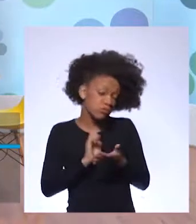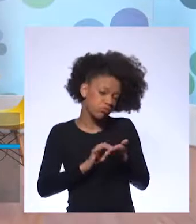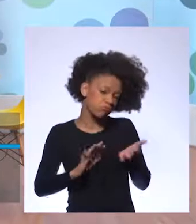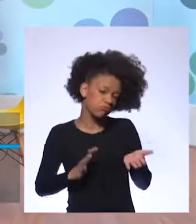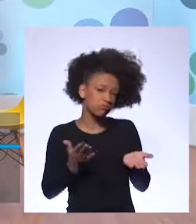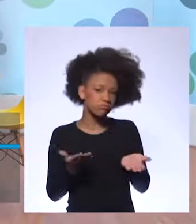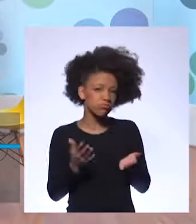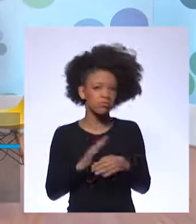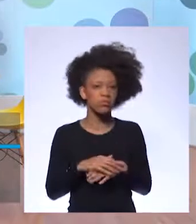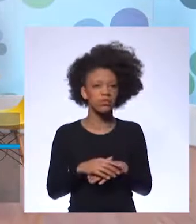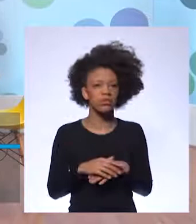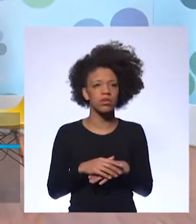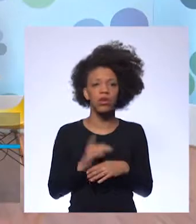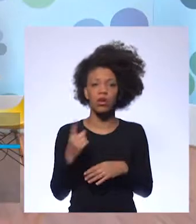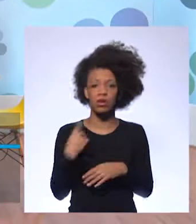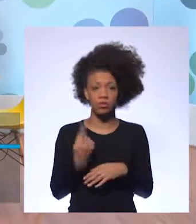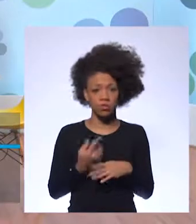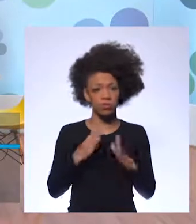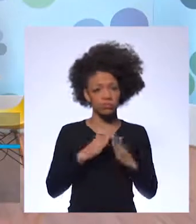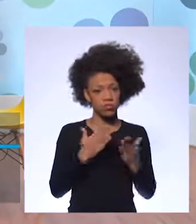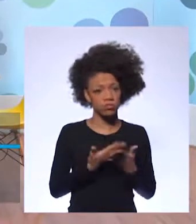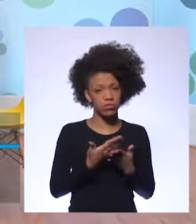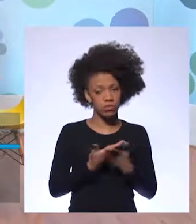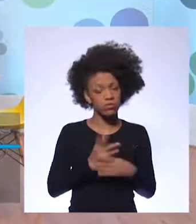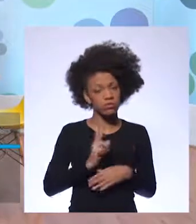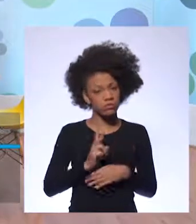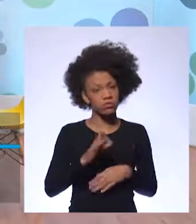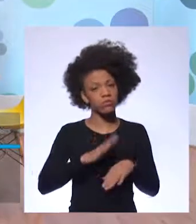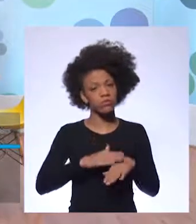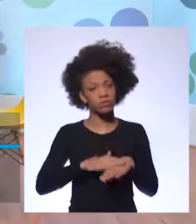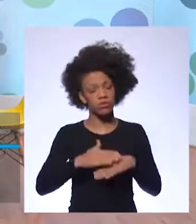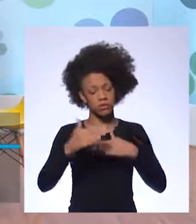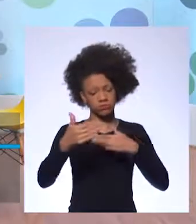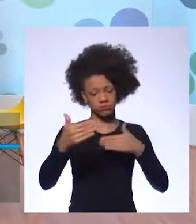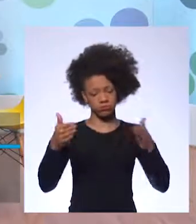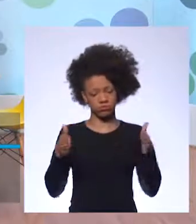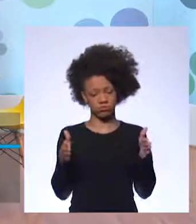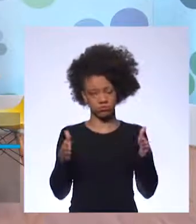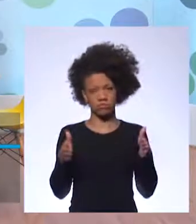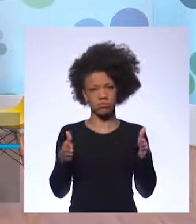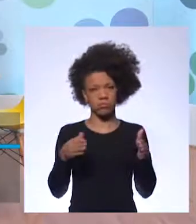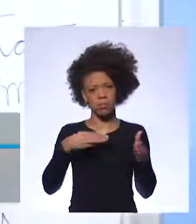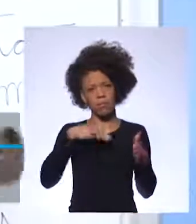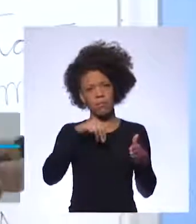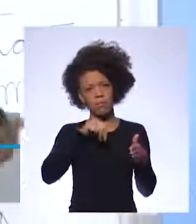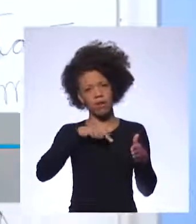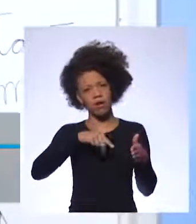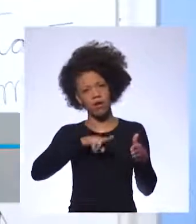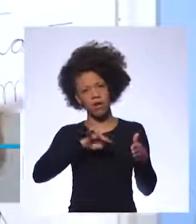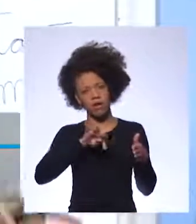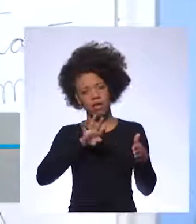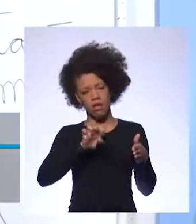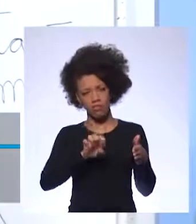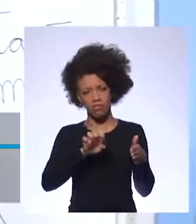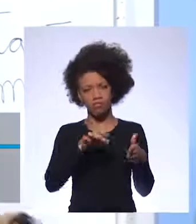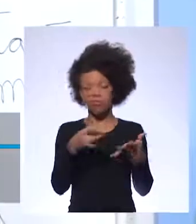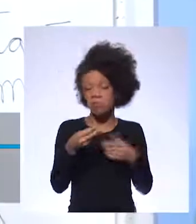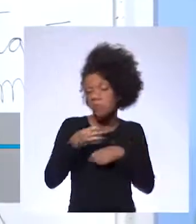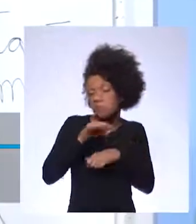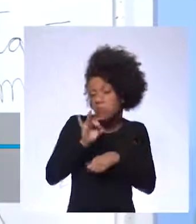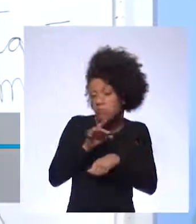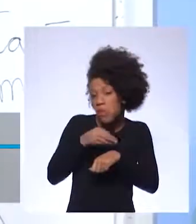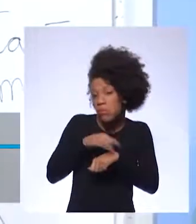atividade nós na escola sem que fazemos é uma maquete agora que nós chamamos hoje de mim mundo é uma sugestão então aqui vocês vão